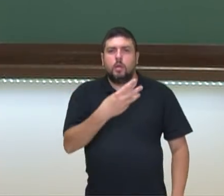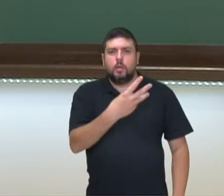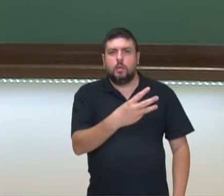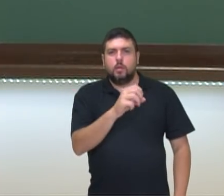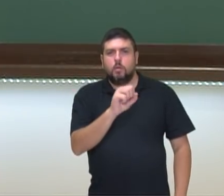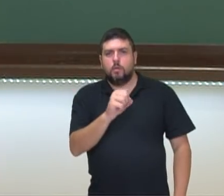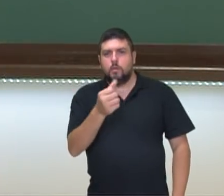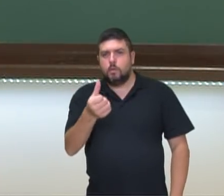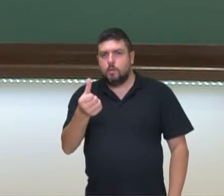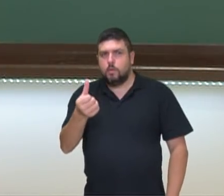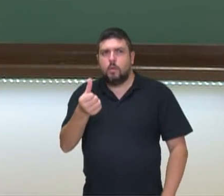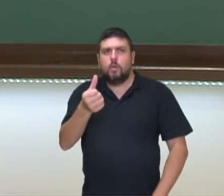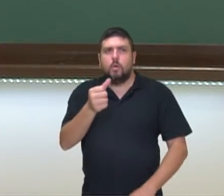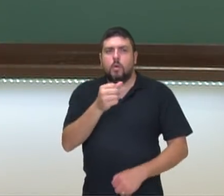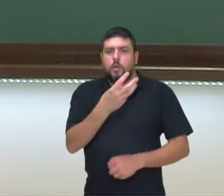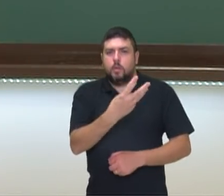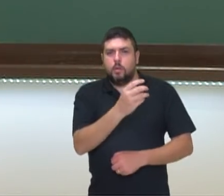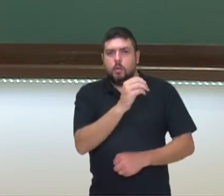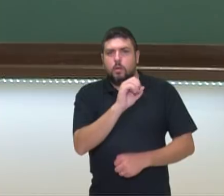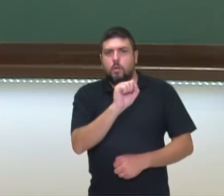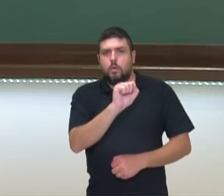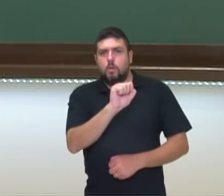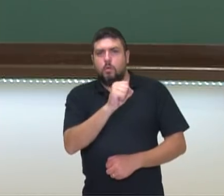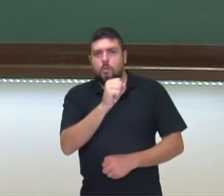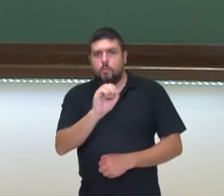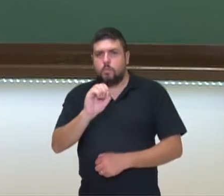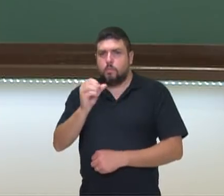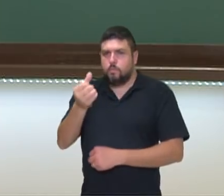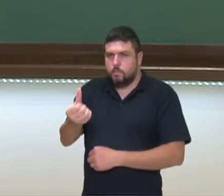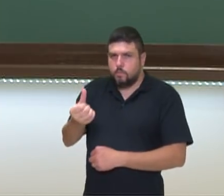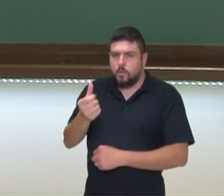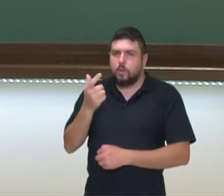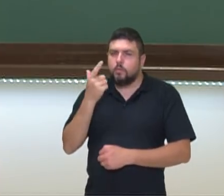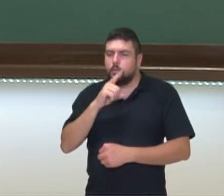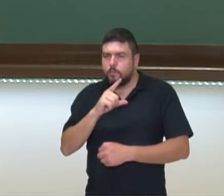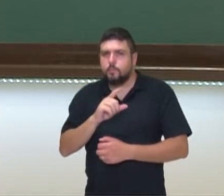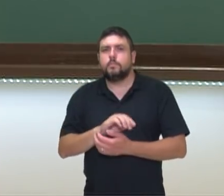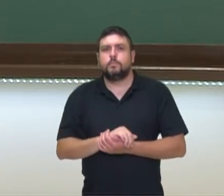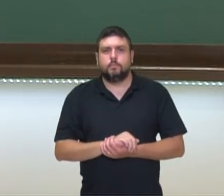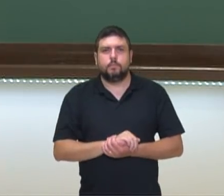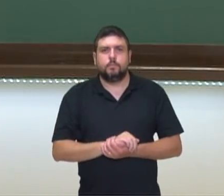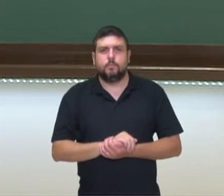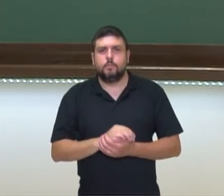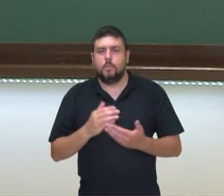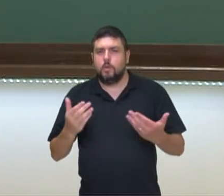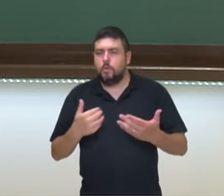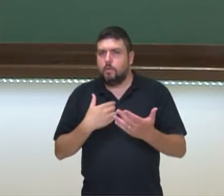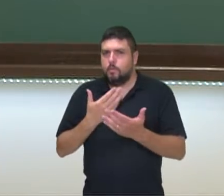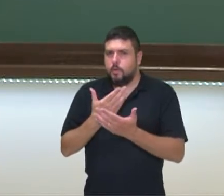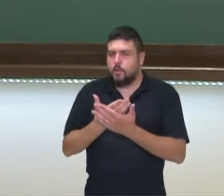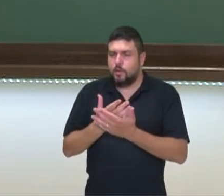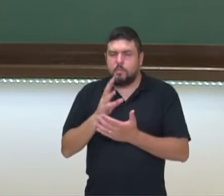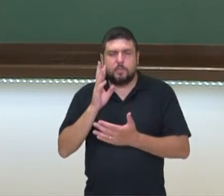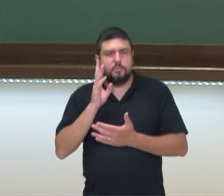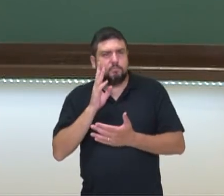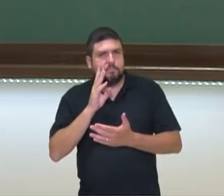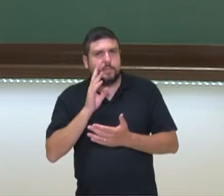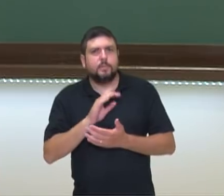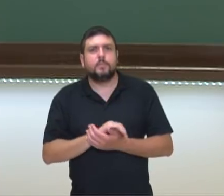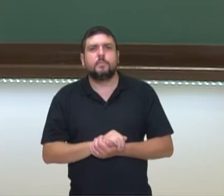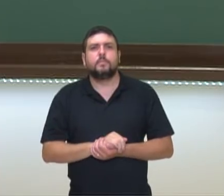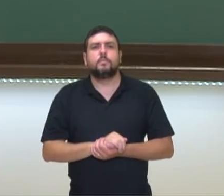3.860. Conseguiram desafiar aí o cérebro de vocês? Conseguiram chegar nesse resultado? Hoje a nossa aula está bem recheadinha